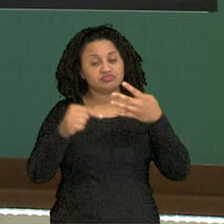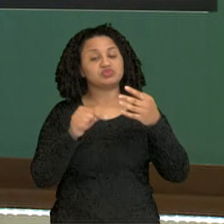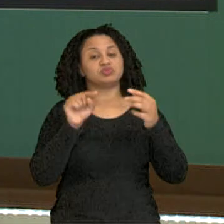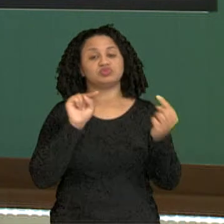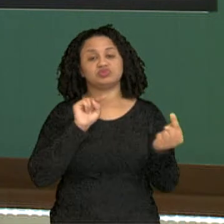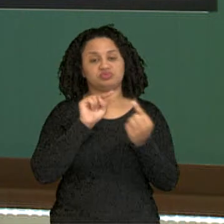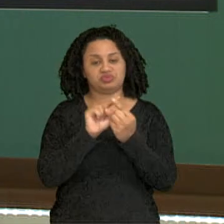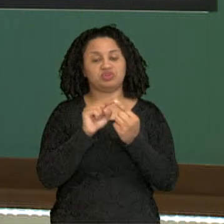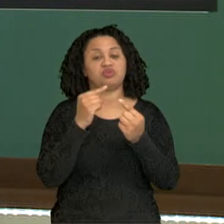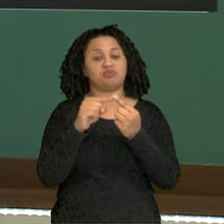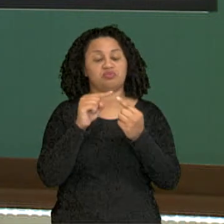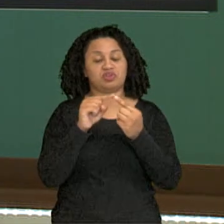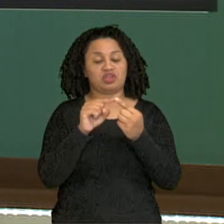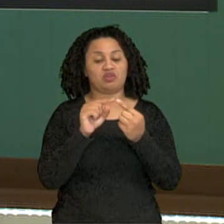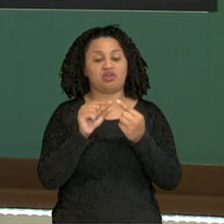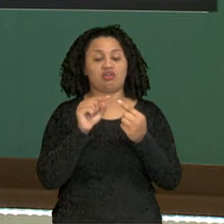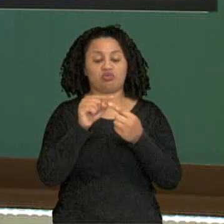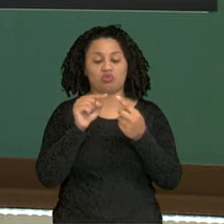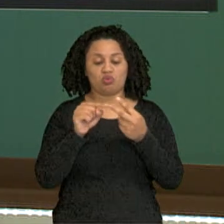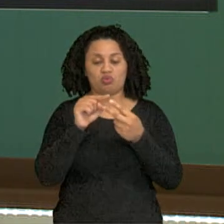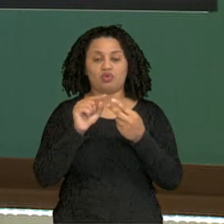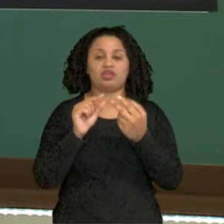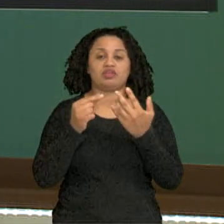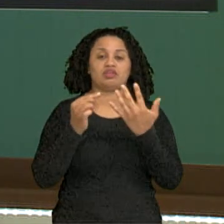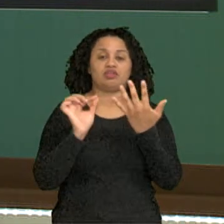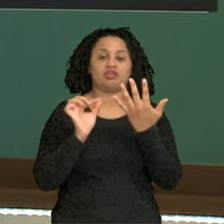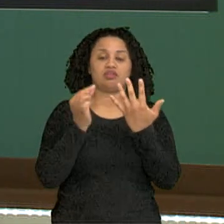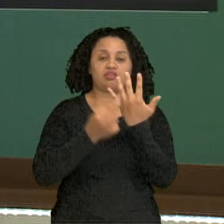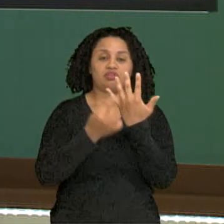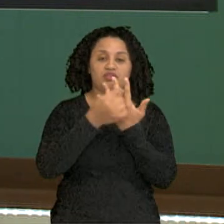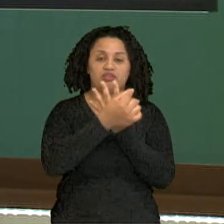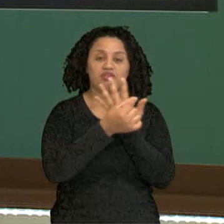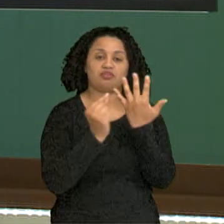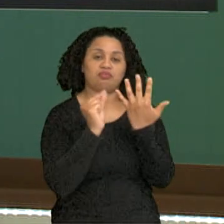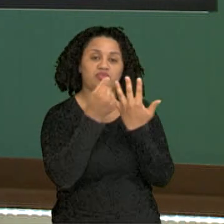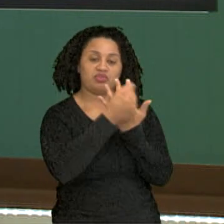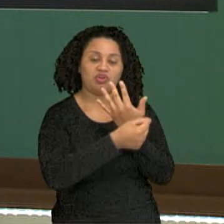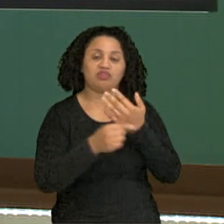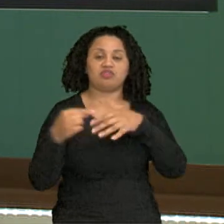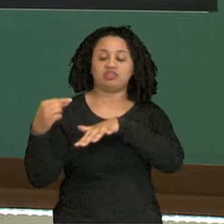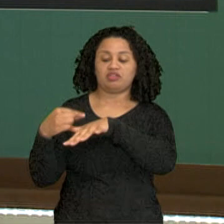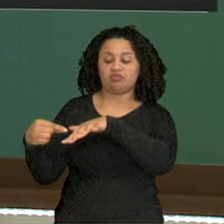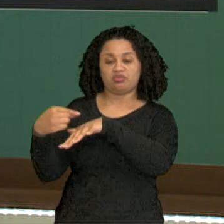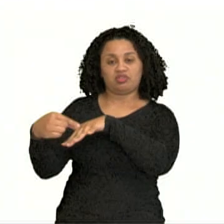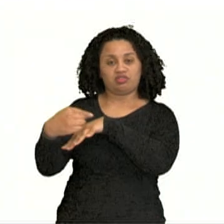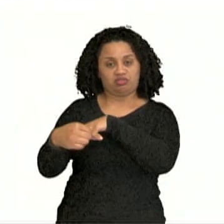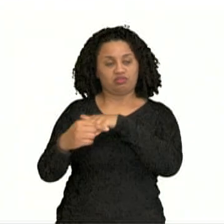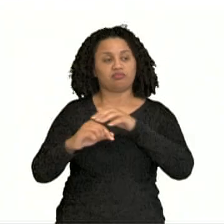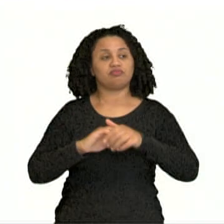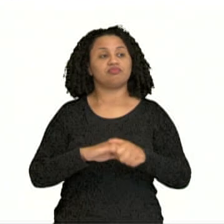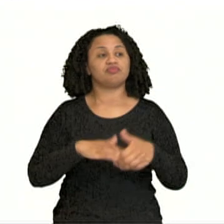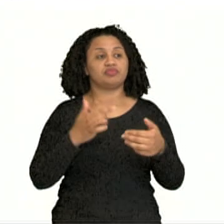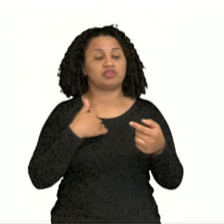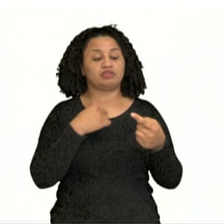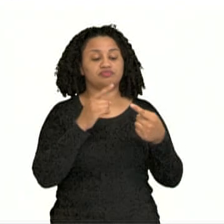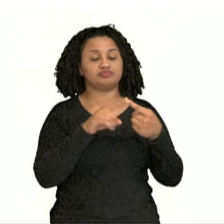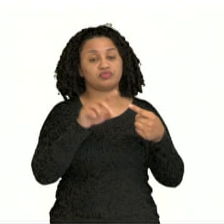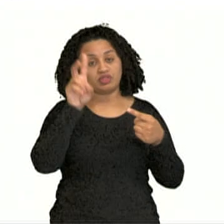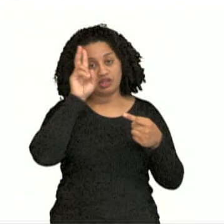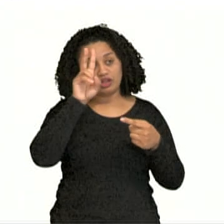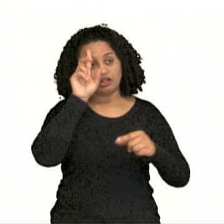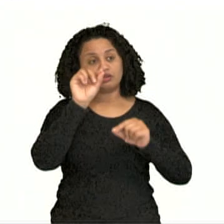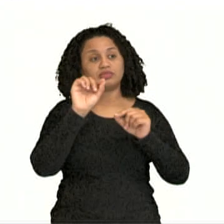nós estamos falando de briófitas e pteridófitas, são dois assuntos. Então, nós vamos relembrar as estruturas